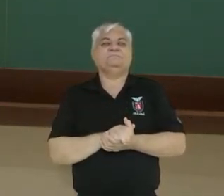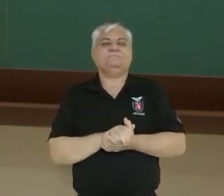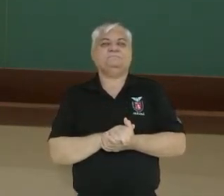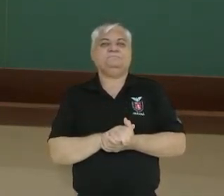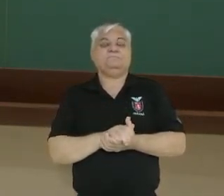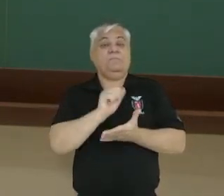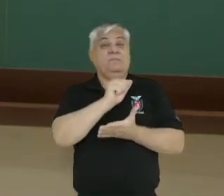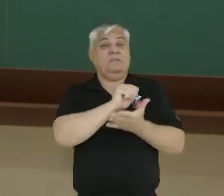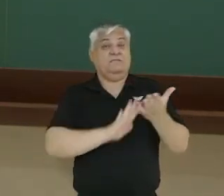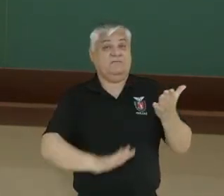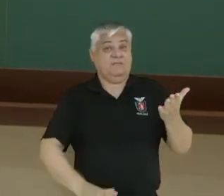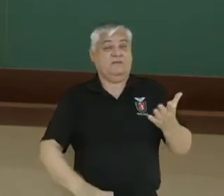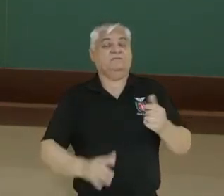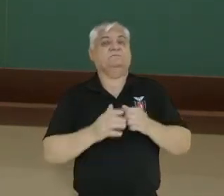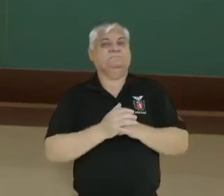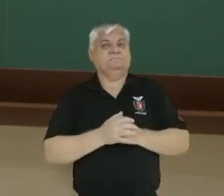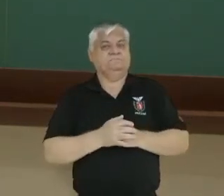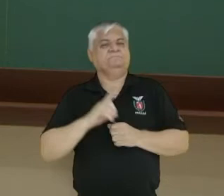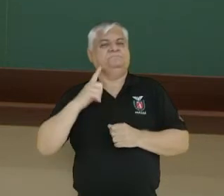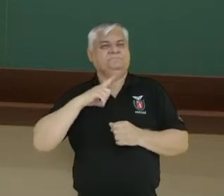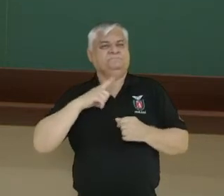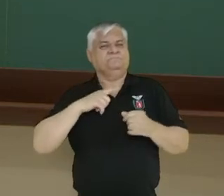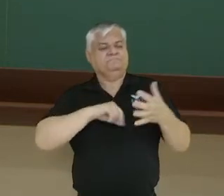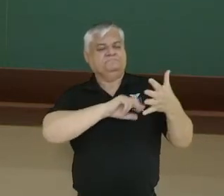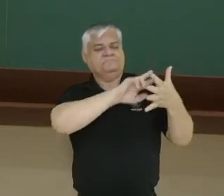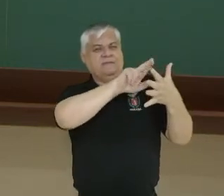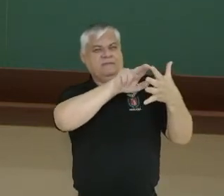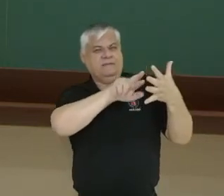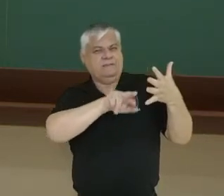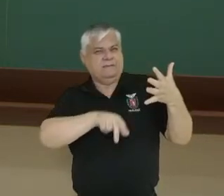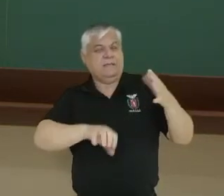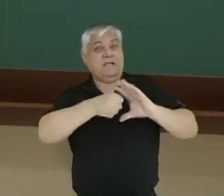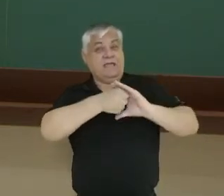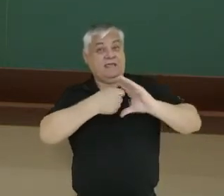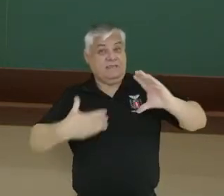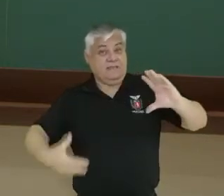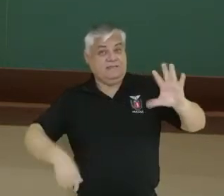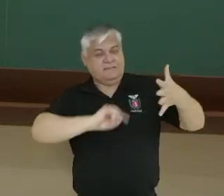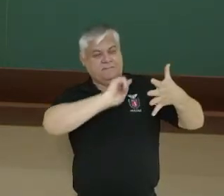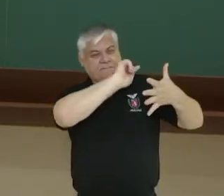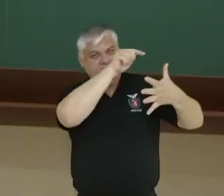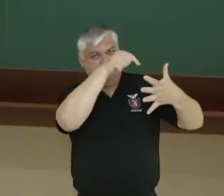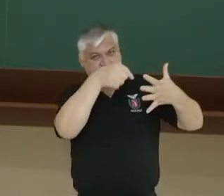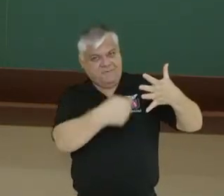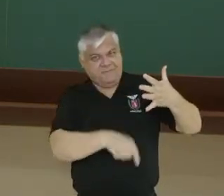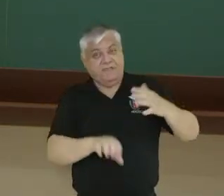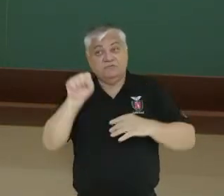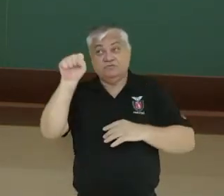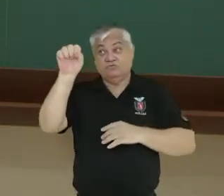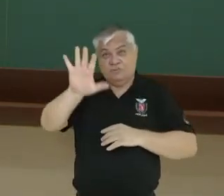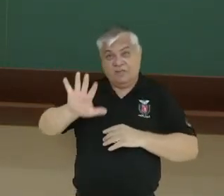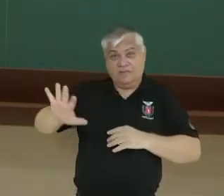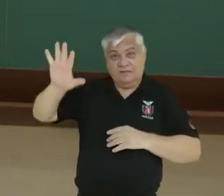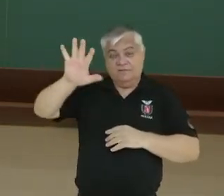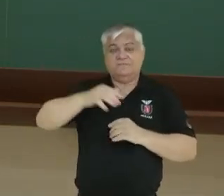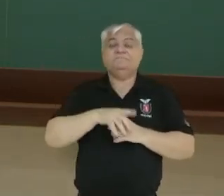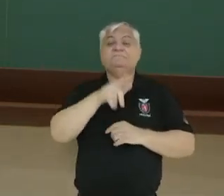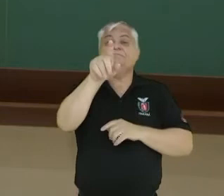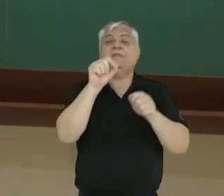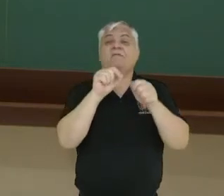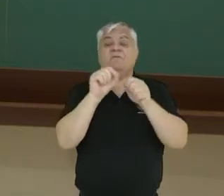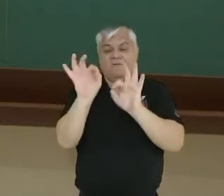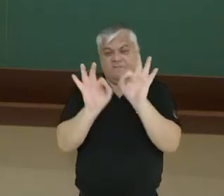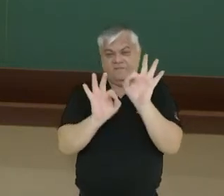uma atividadezinha, pensamos em várias características ali, de várias porções da região sudeste. Vocês vão montar ali